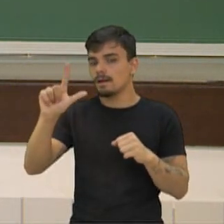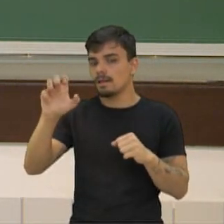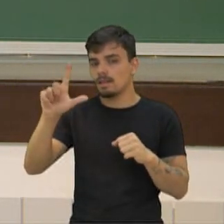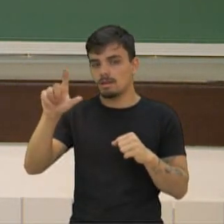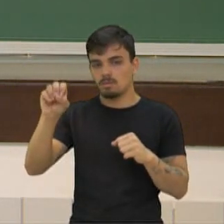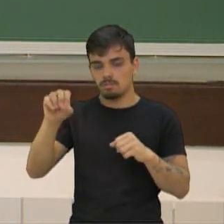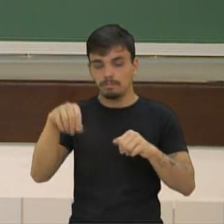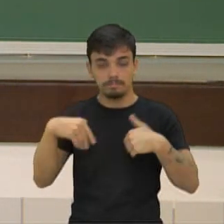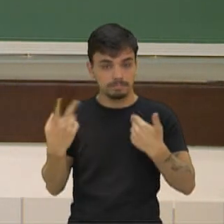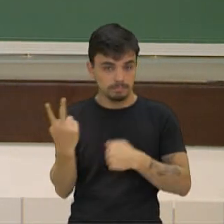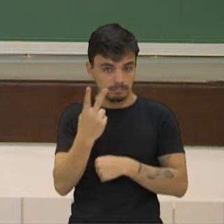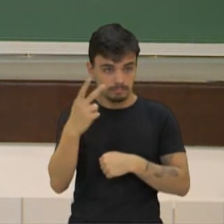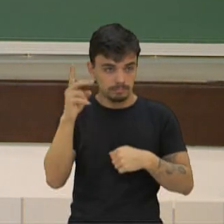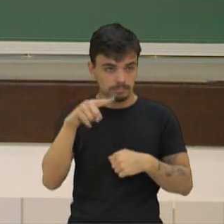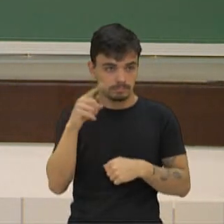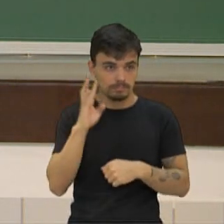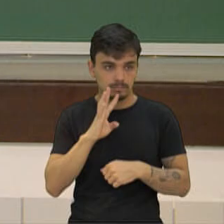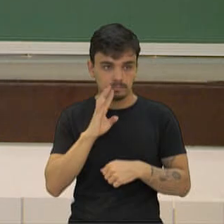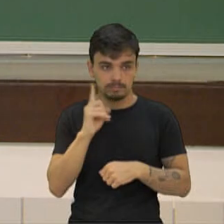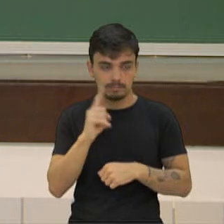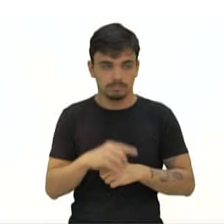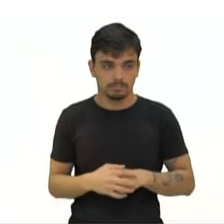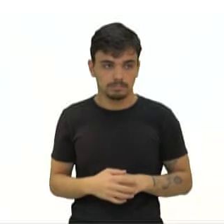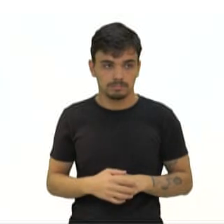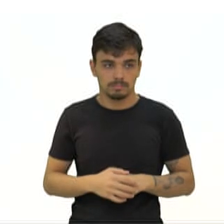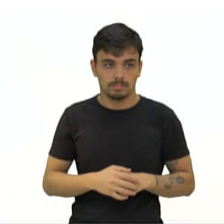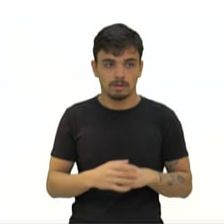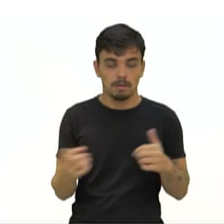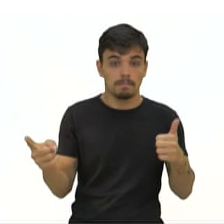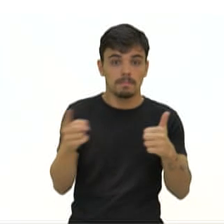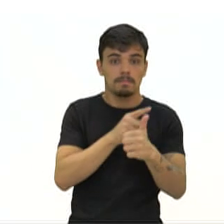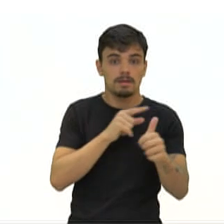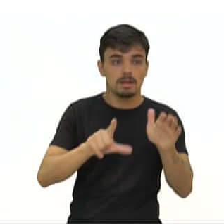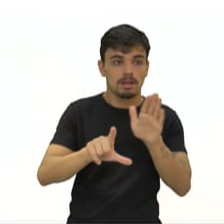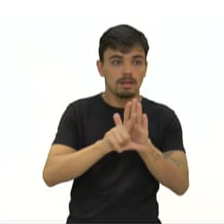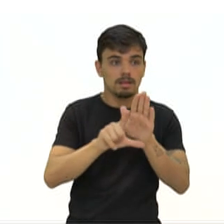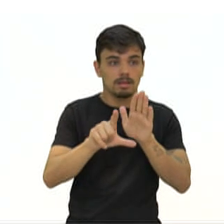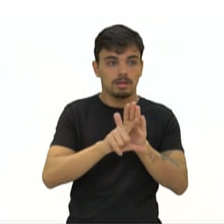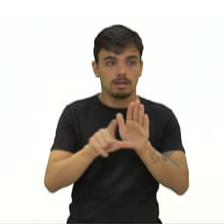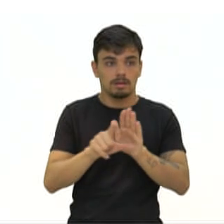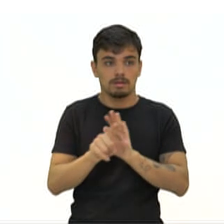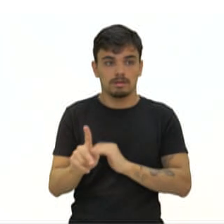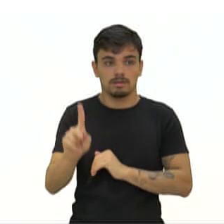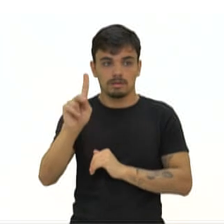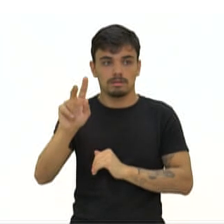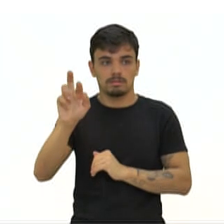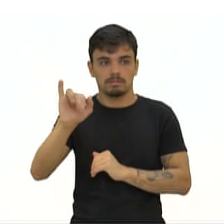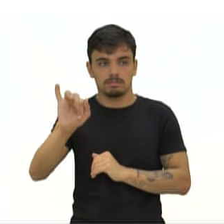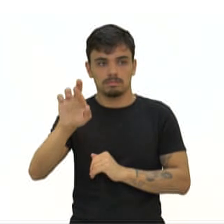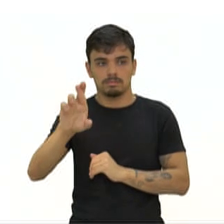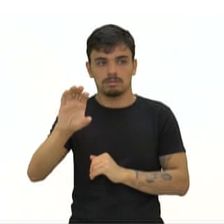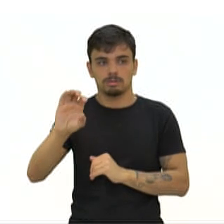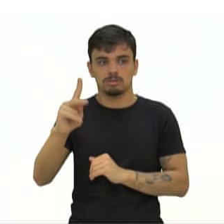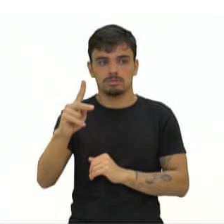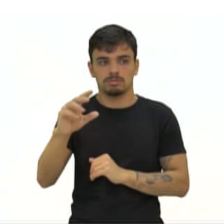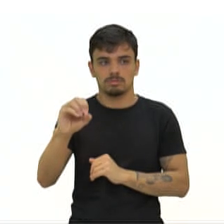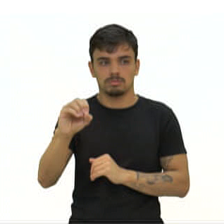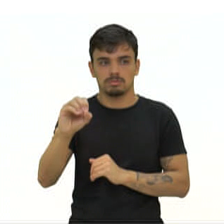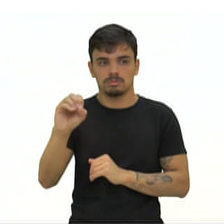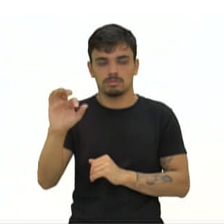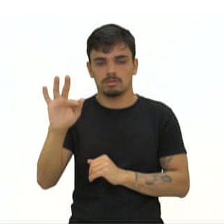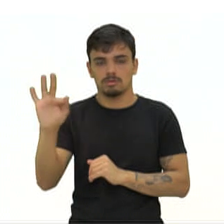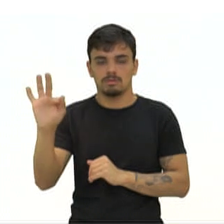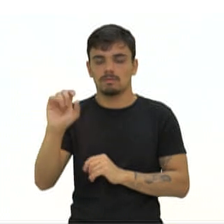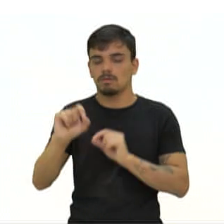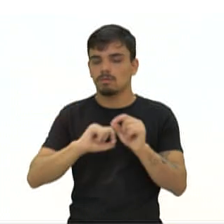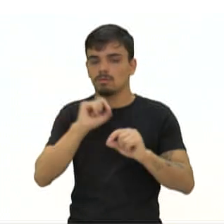vamos lá. Gente, primeira lei de Kirchhoff. Esse cara bonitão aqui, ó, Kirchhoff,